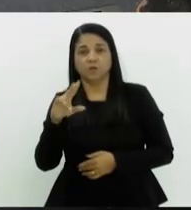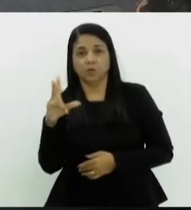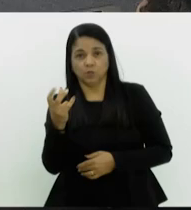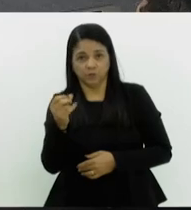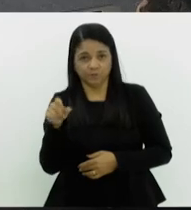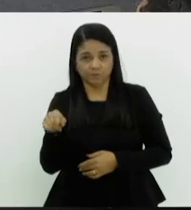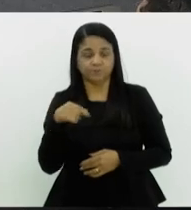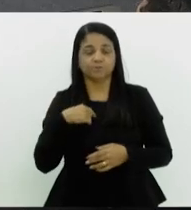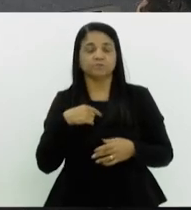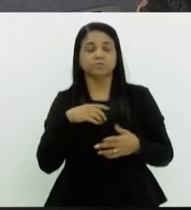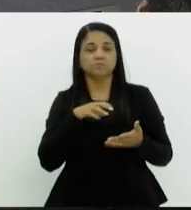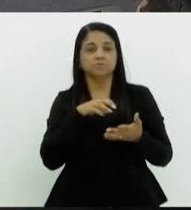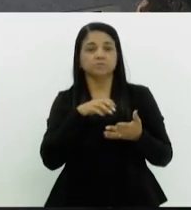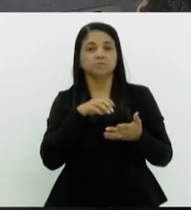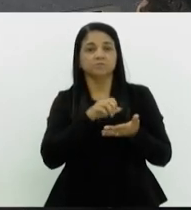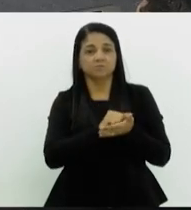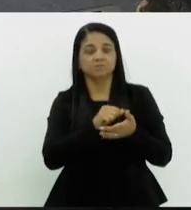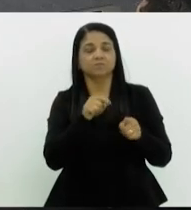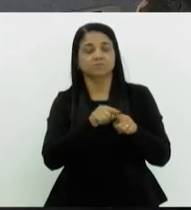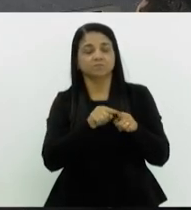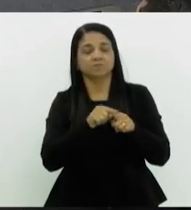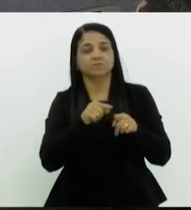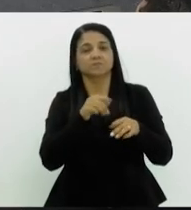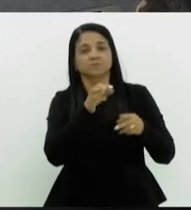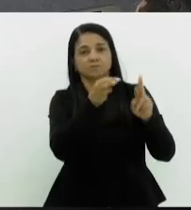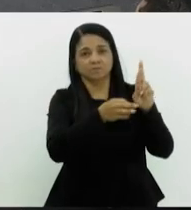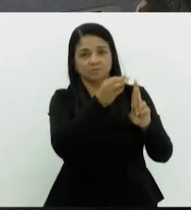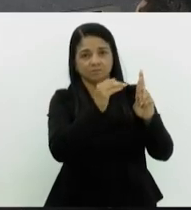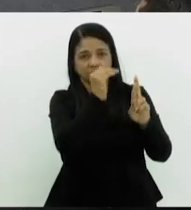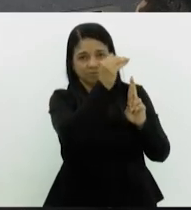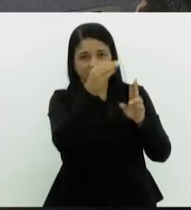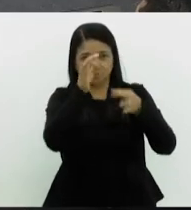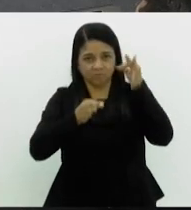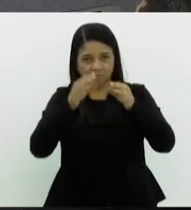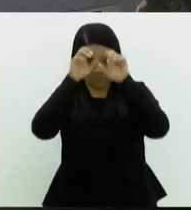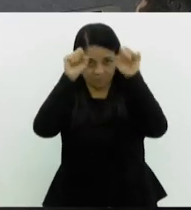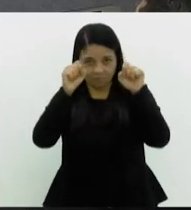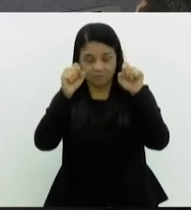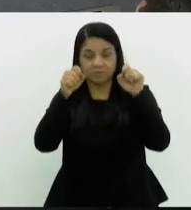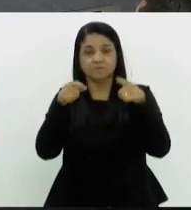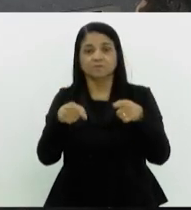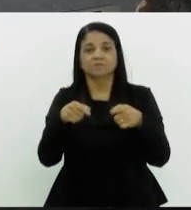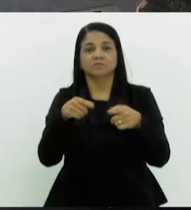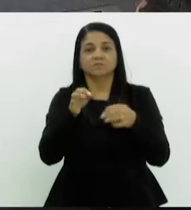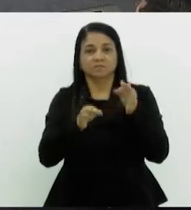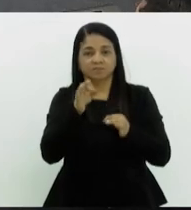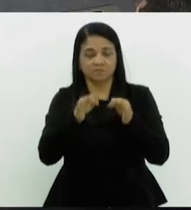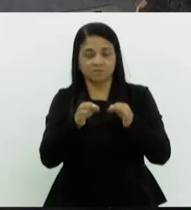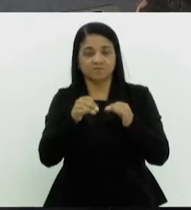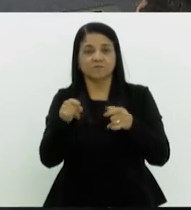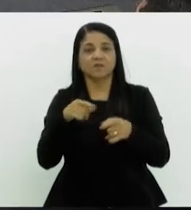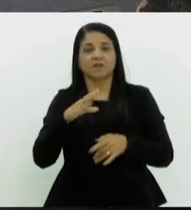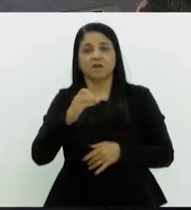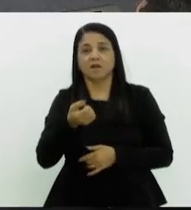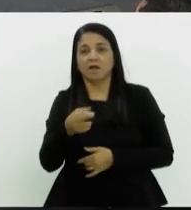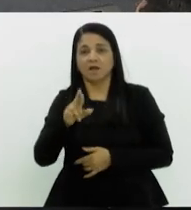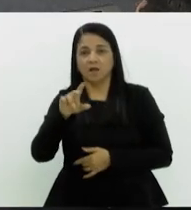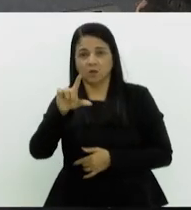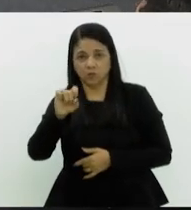Registrar a presença do desembargador do Tribunal de Justiça do Estado do Rio de Janeiro, doutor Carlos de Oliveira.